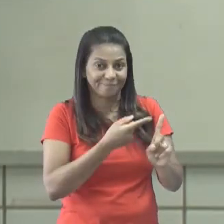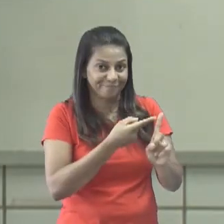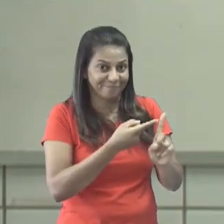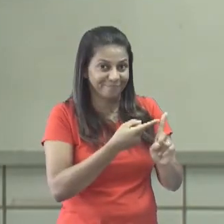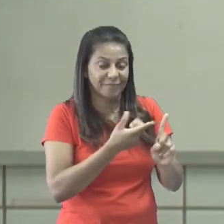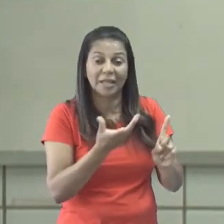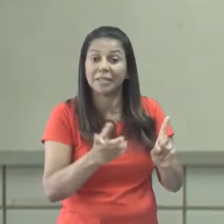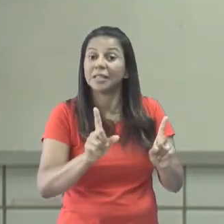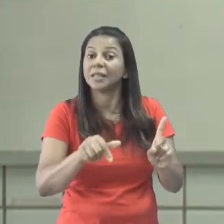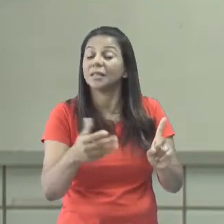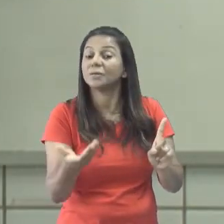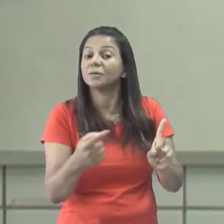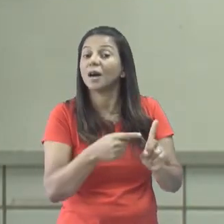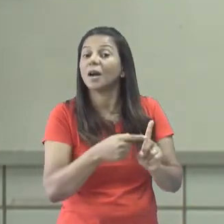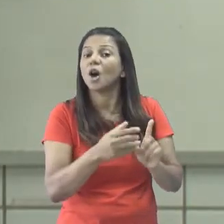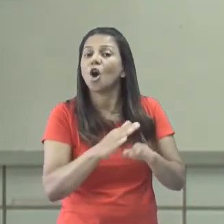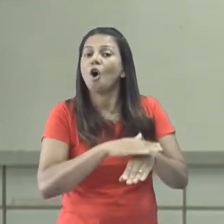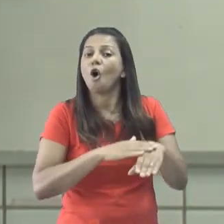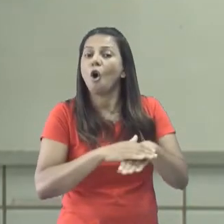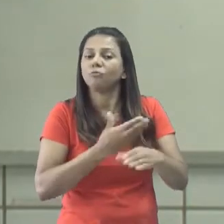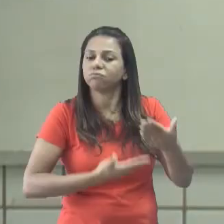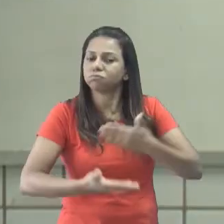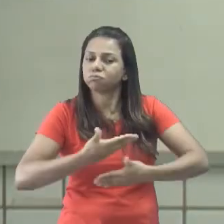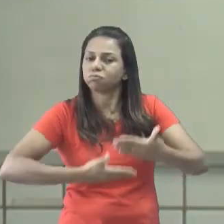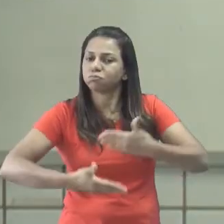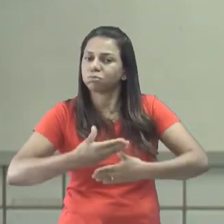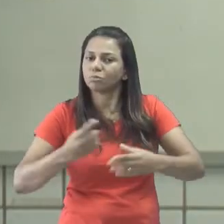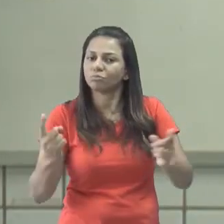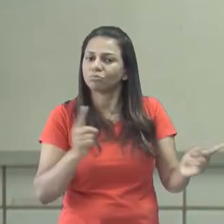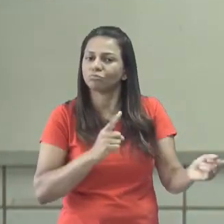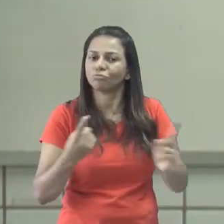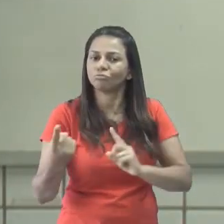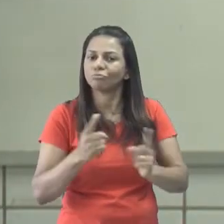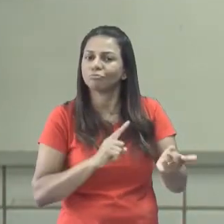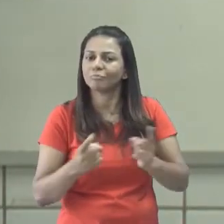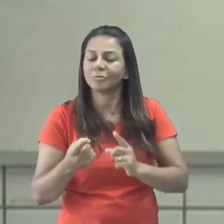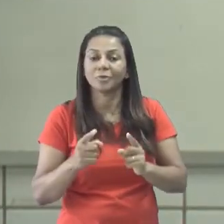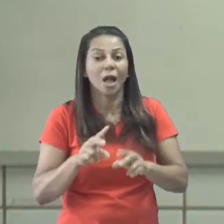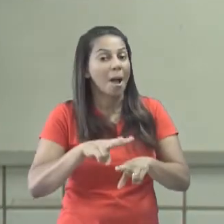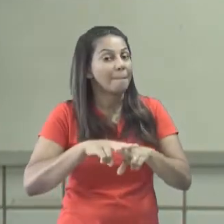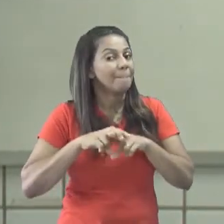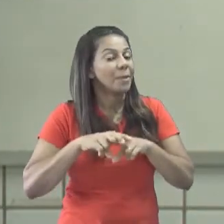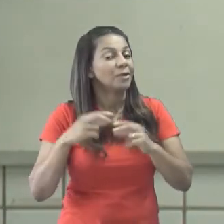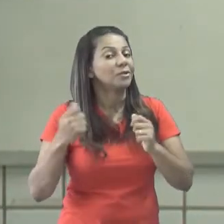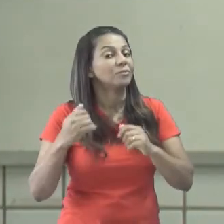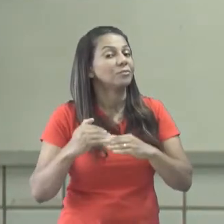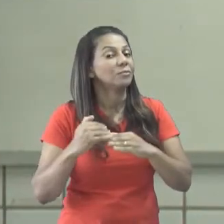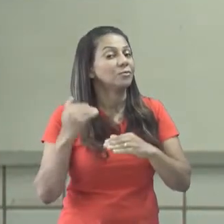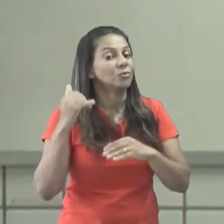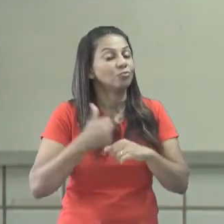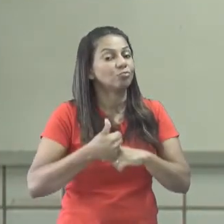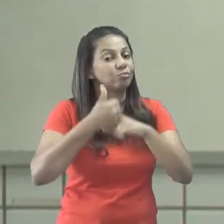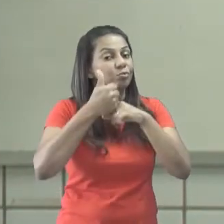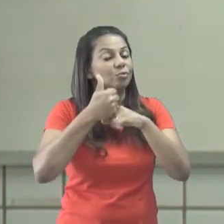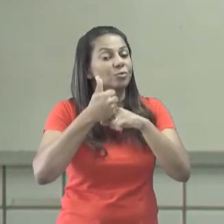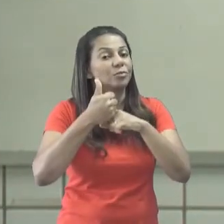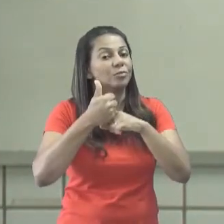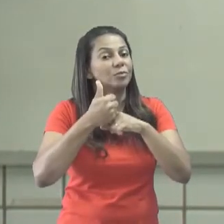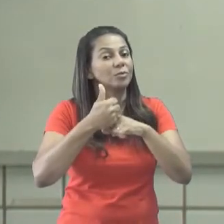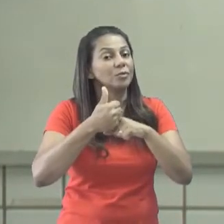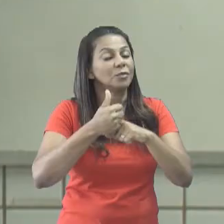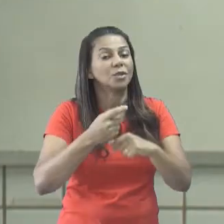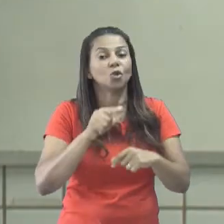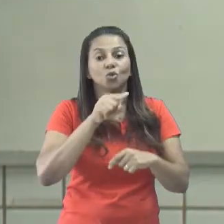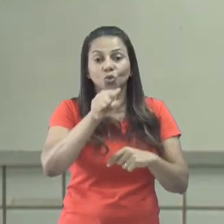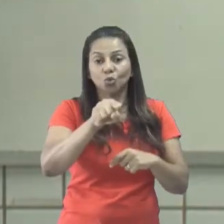temos os personagens que conversam, que interagem uns com os outros. Por isso que predomina o discurso em segunda pessoa,